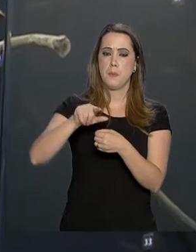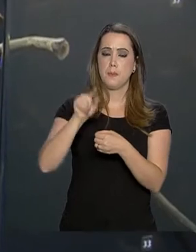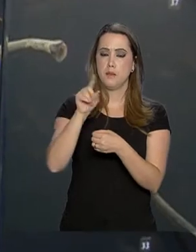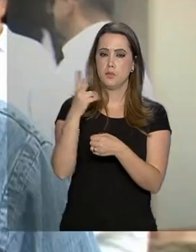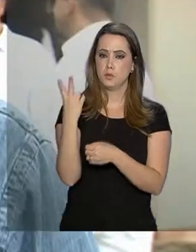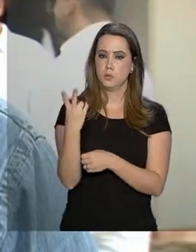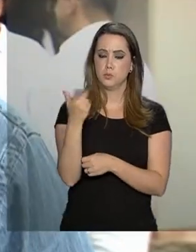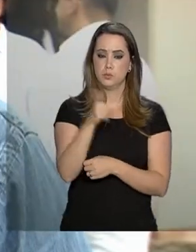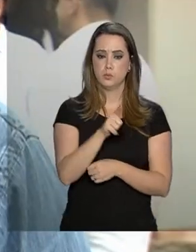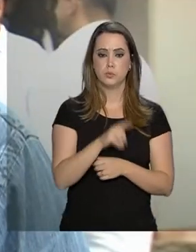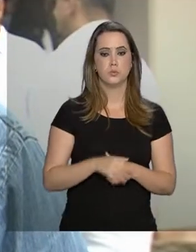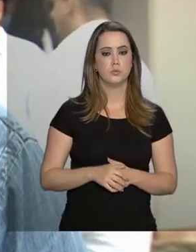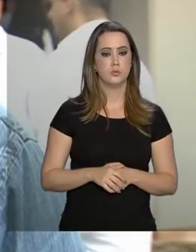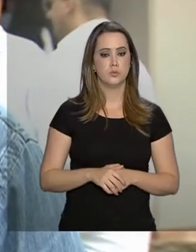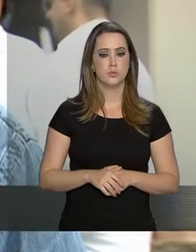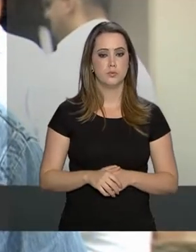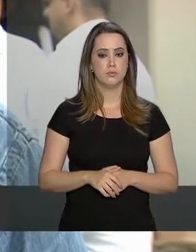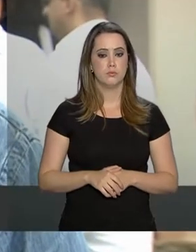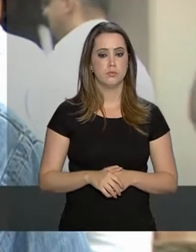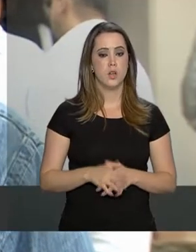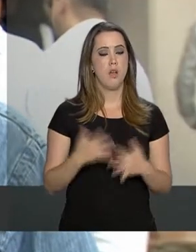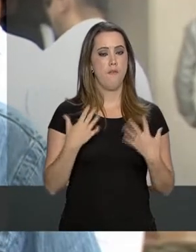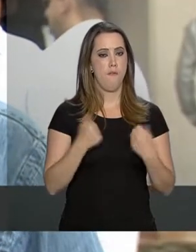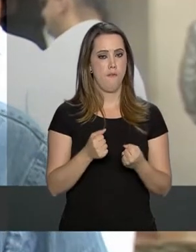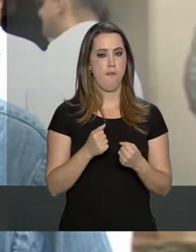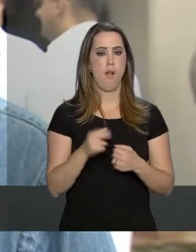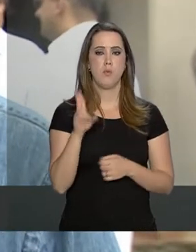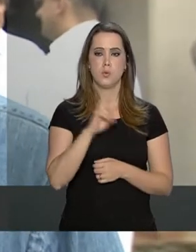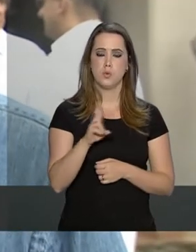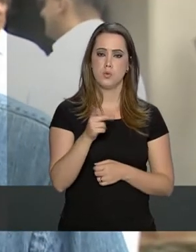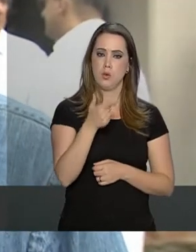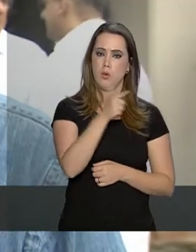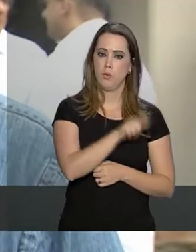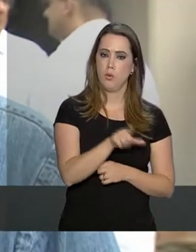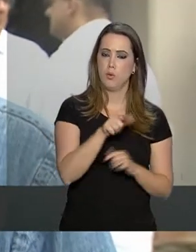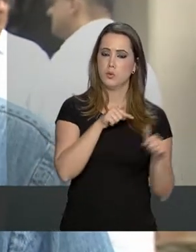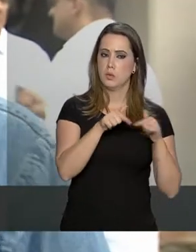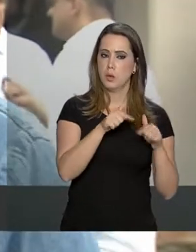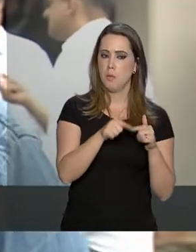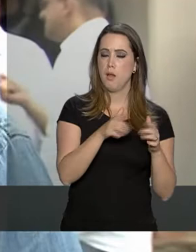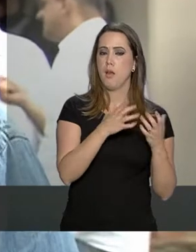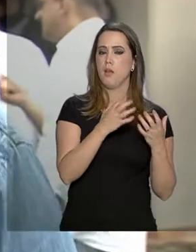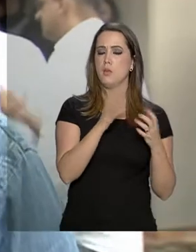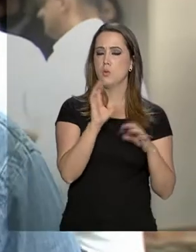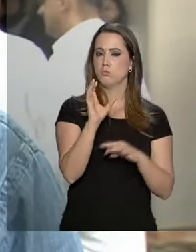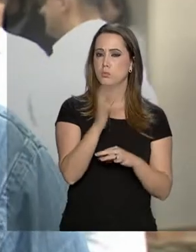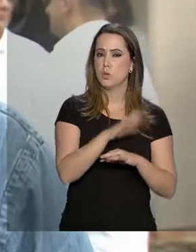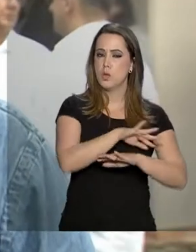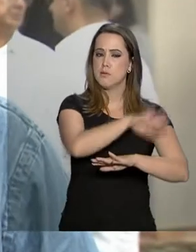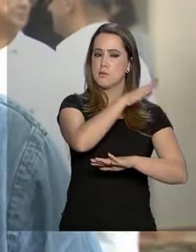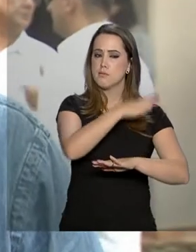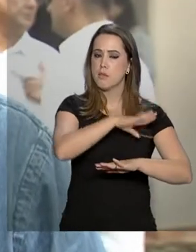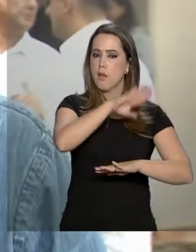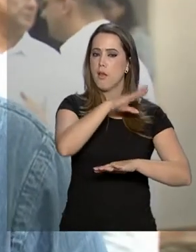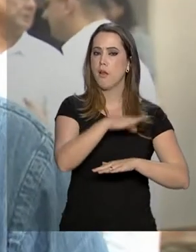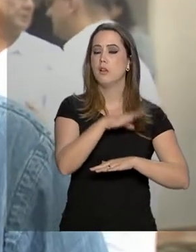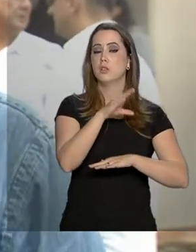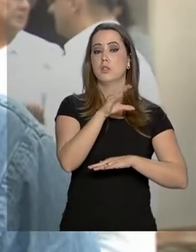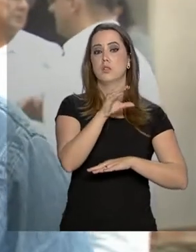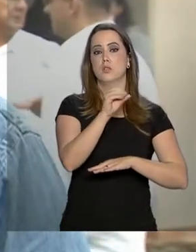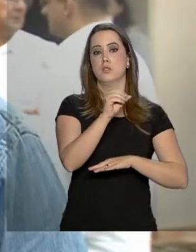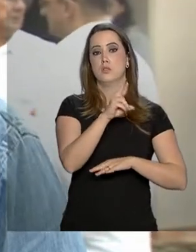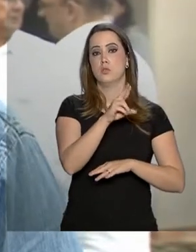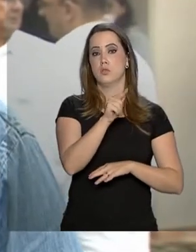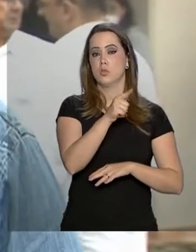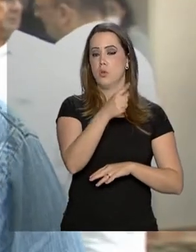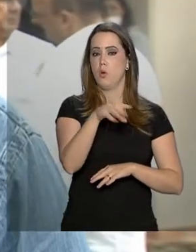brasil vamos fazer um pouco da expertise que a gente já tem aplicada no parque nacional da serra dos órgãos e que a gente começou a levar para o brasil com o